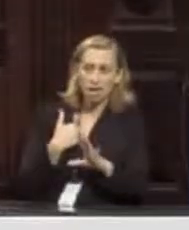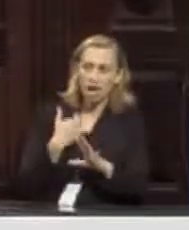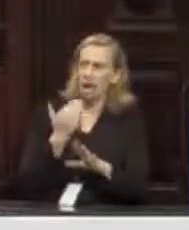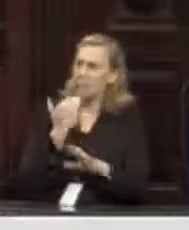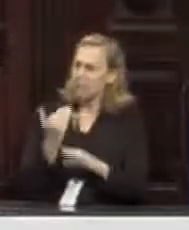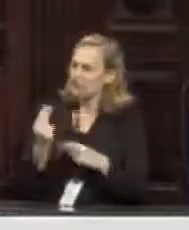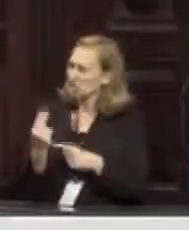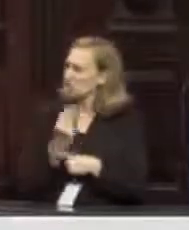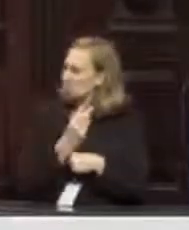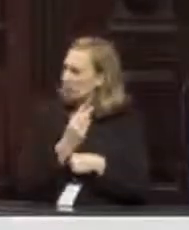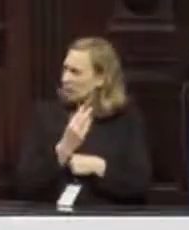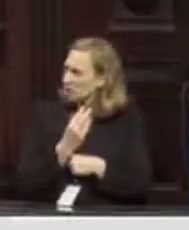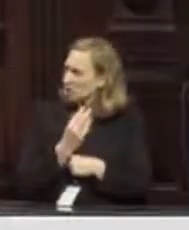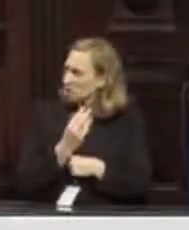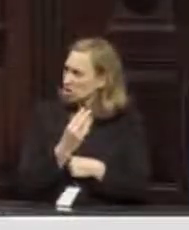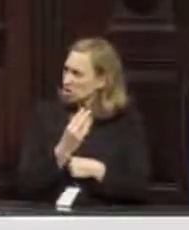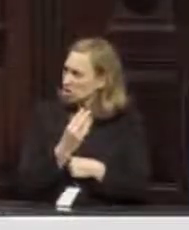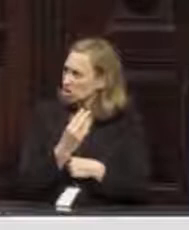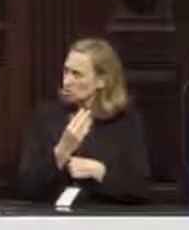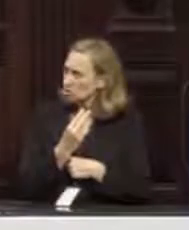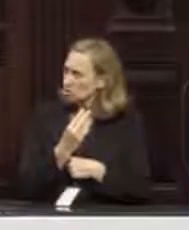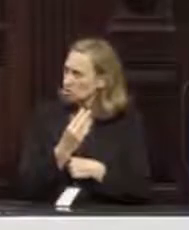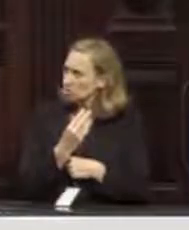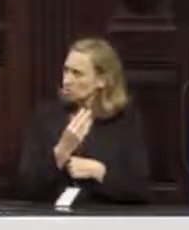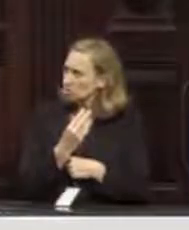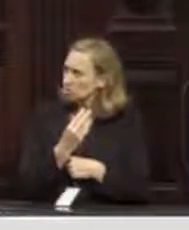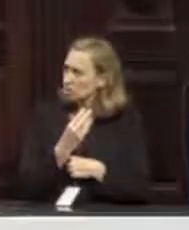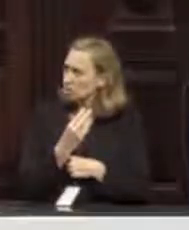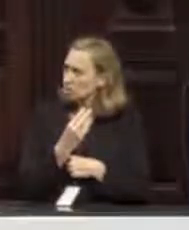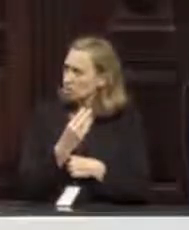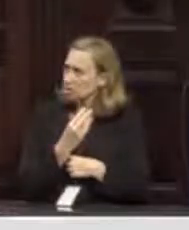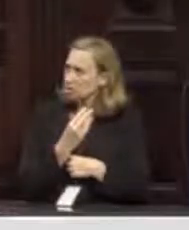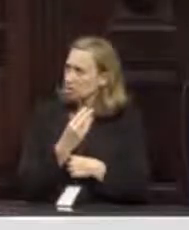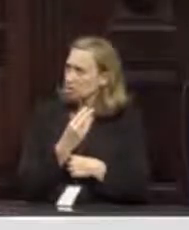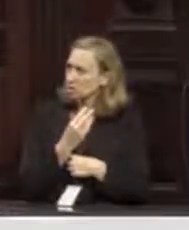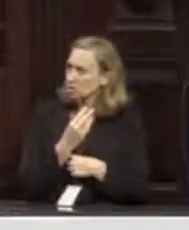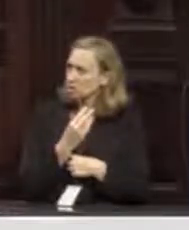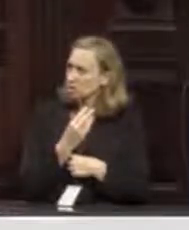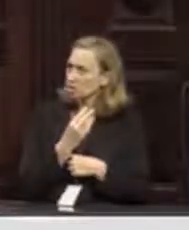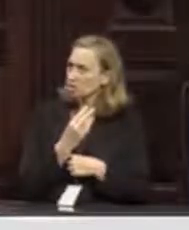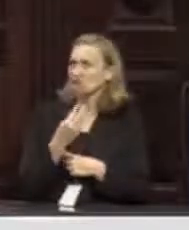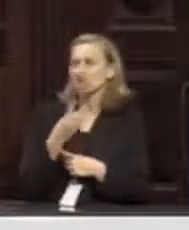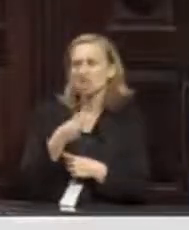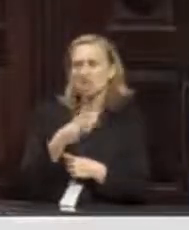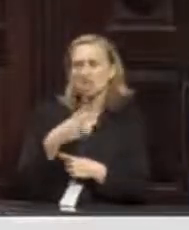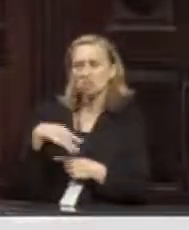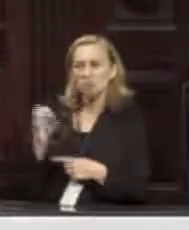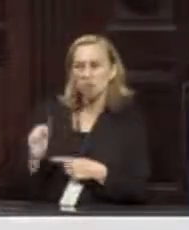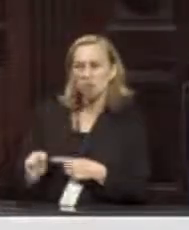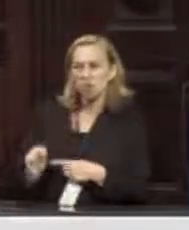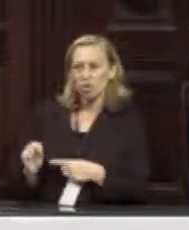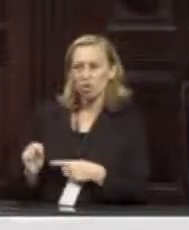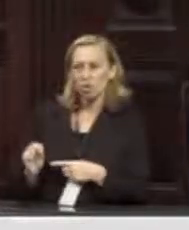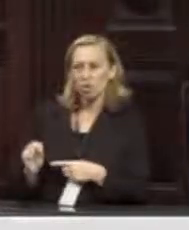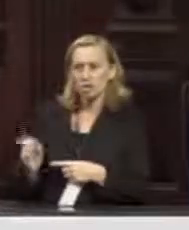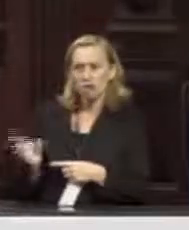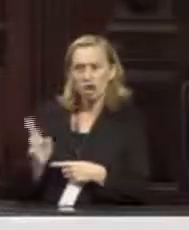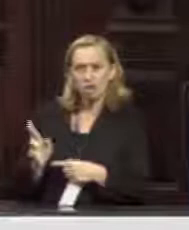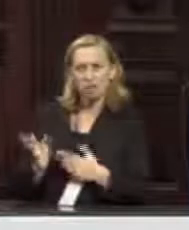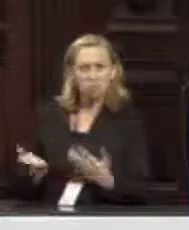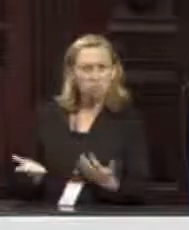solicitando da Assembleia Legislativa autorização para contrair empréstimo de 3,5 bilhões de reais,